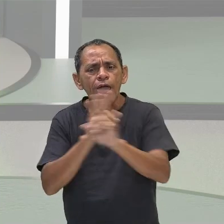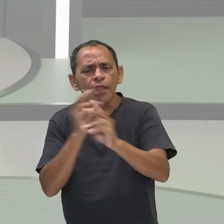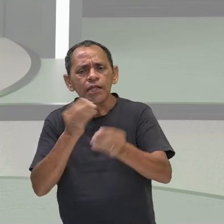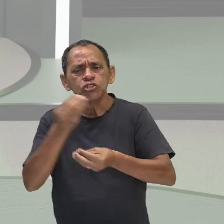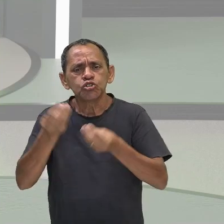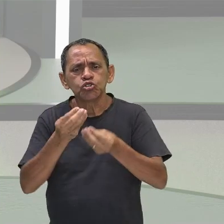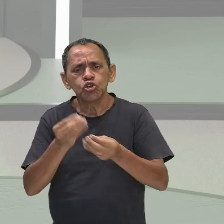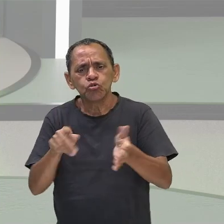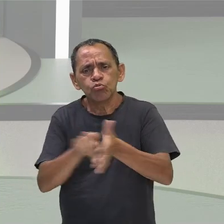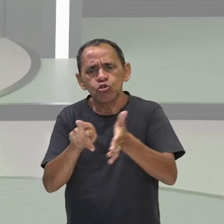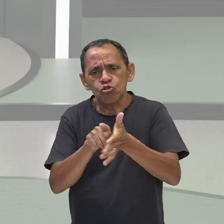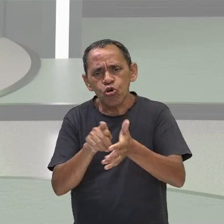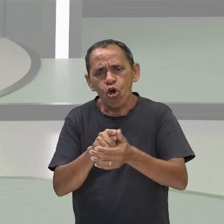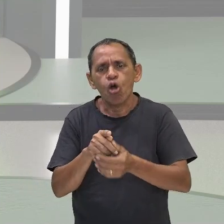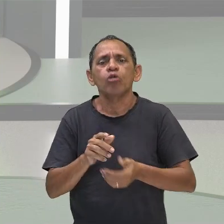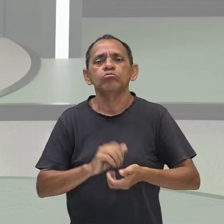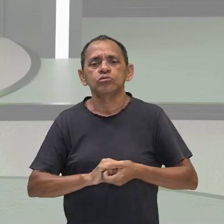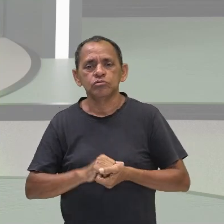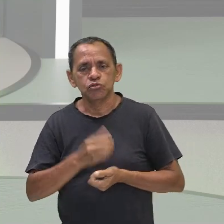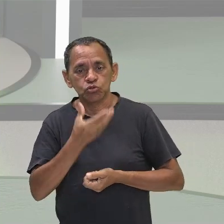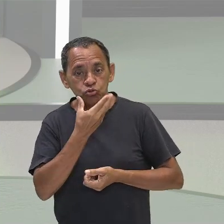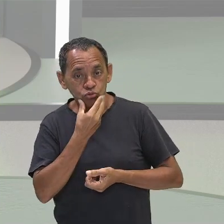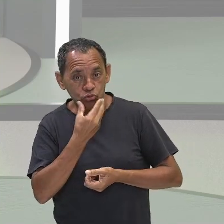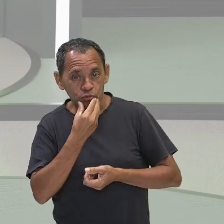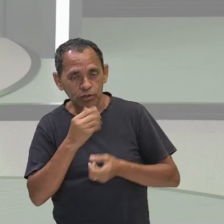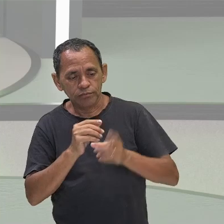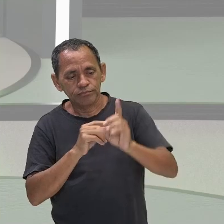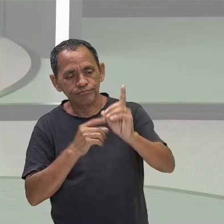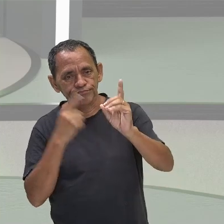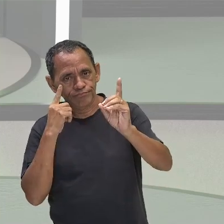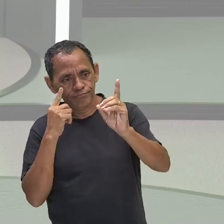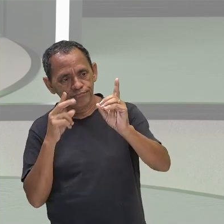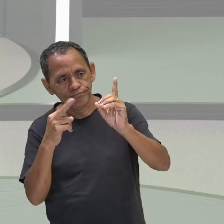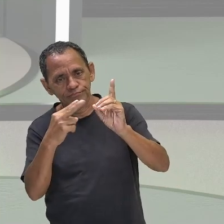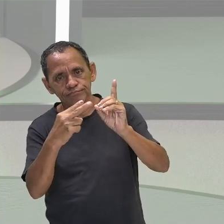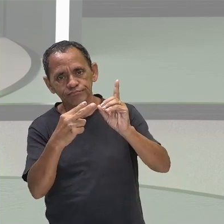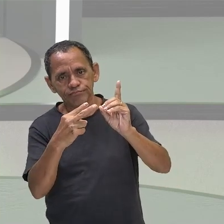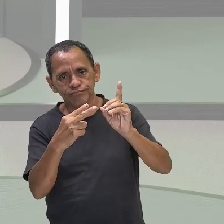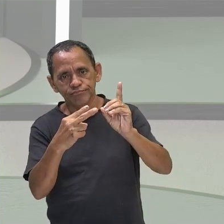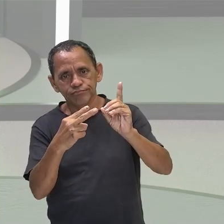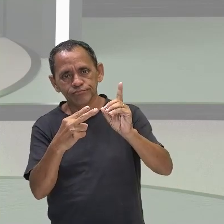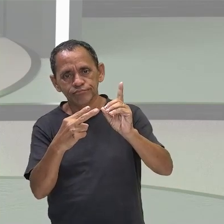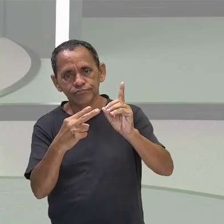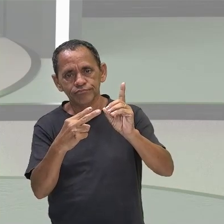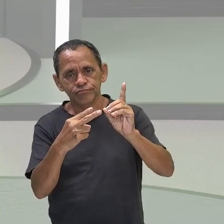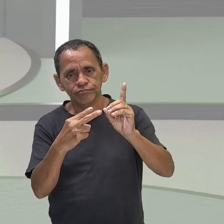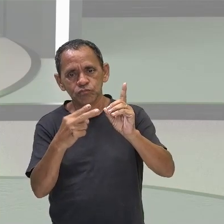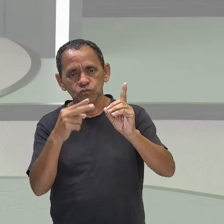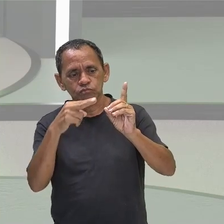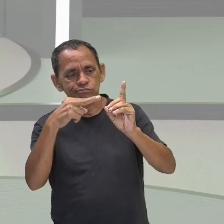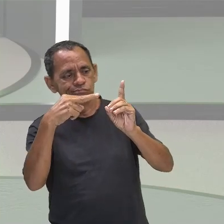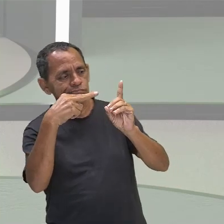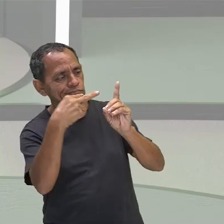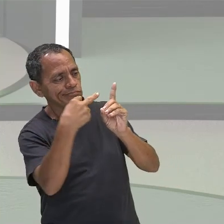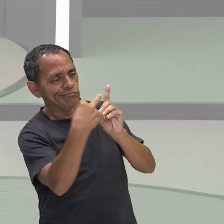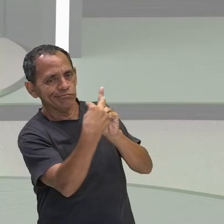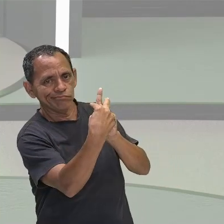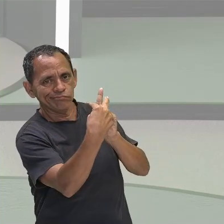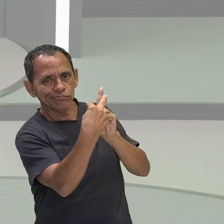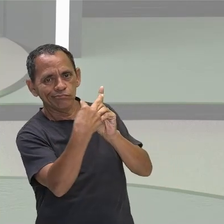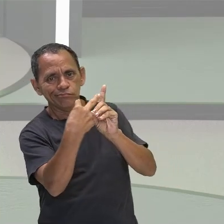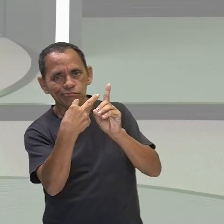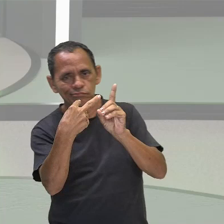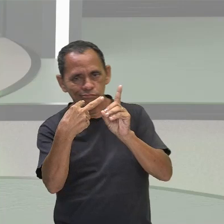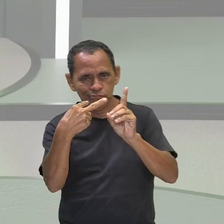genitais internos. Vejam aí, ó, que nós temos, eu vou fazer um giro aqui, ó, tá, para que vocês possam